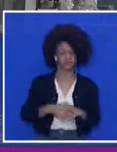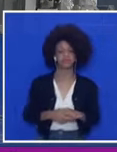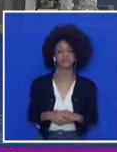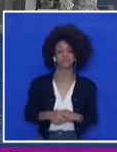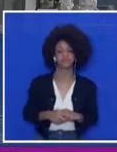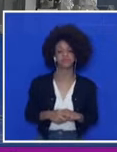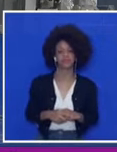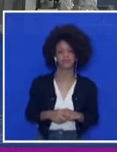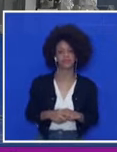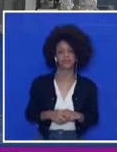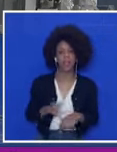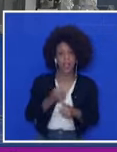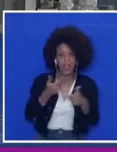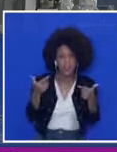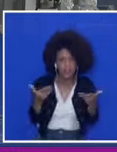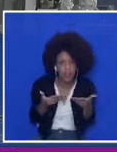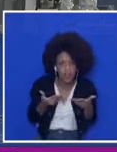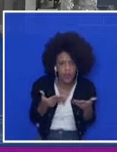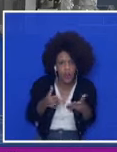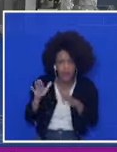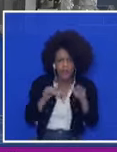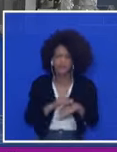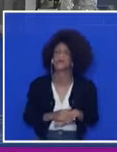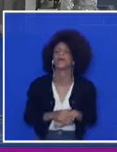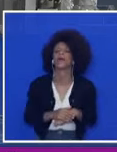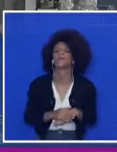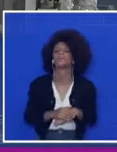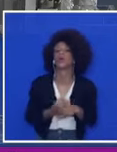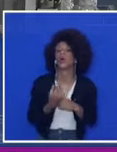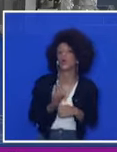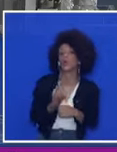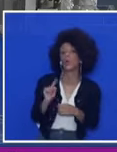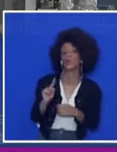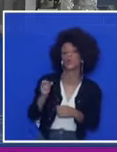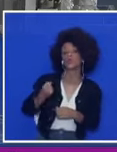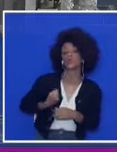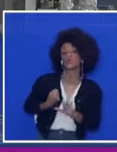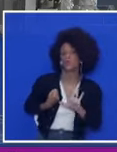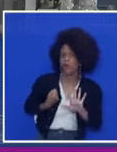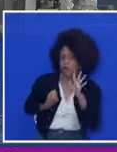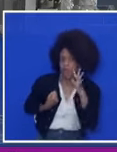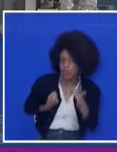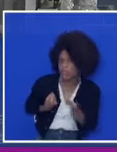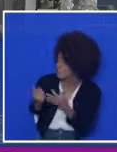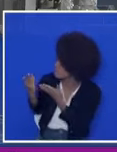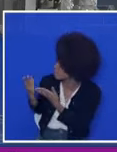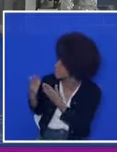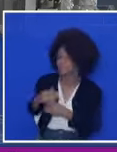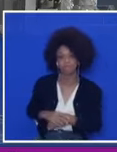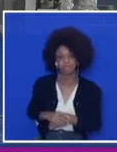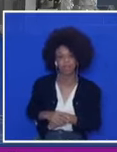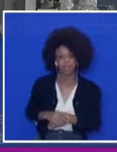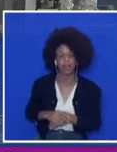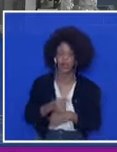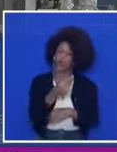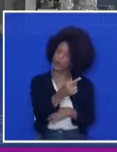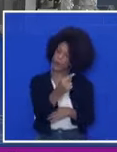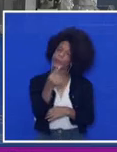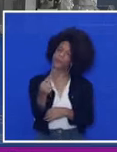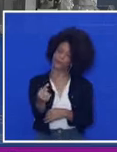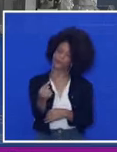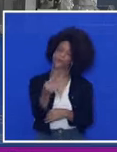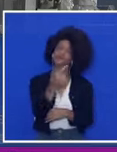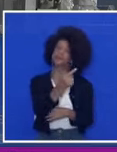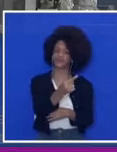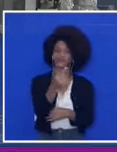Verde 13. Sua sorte pode vir com este número. Vamos chamar o 15º e último número. Está na tela. Bola vermelha número